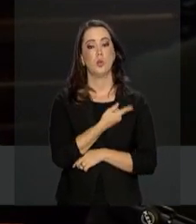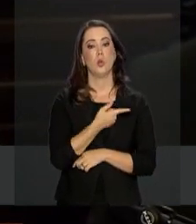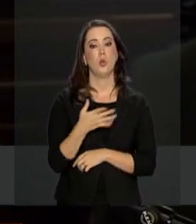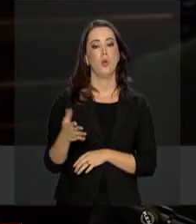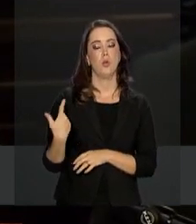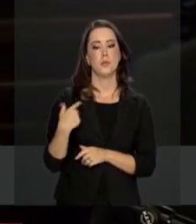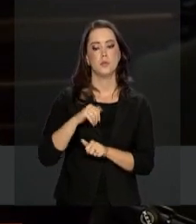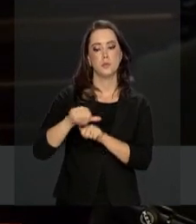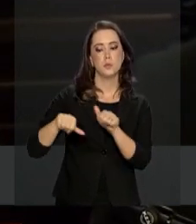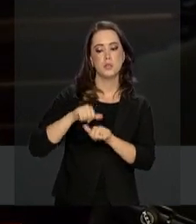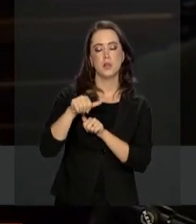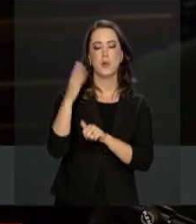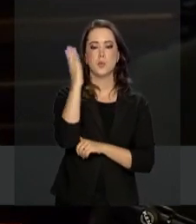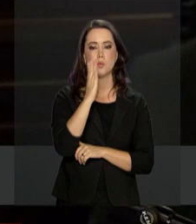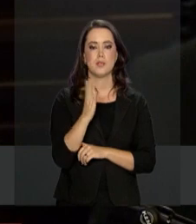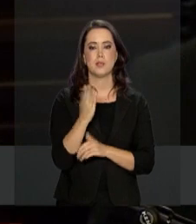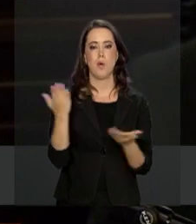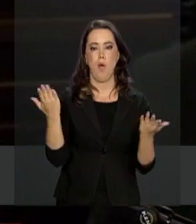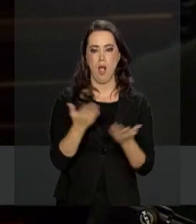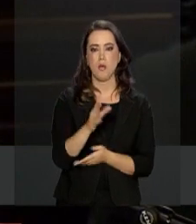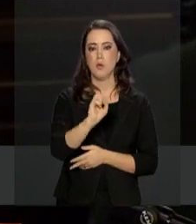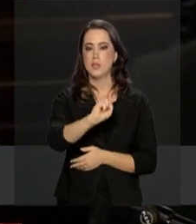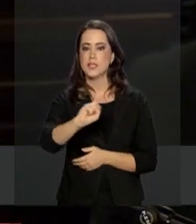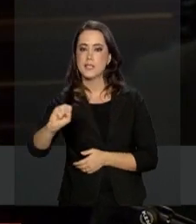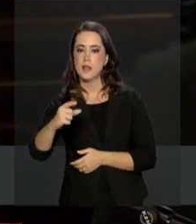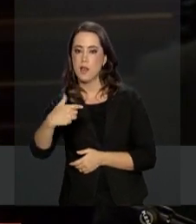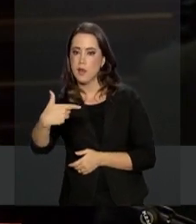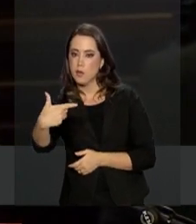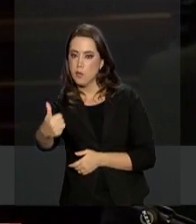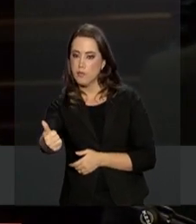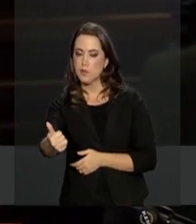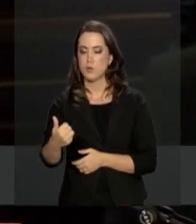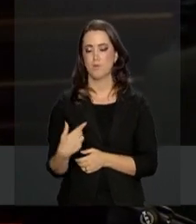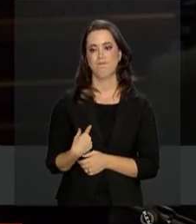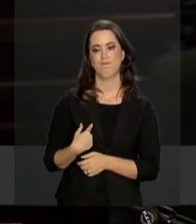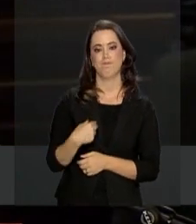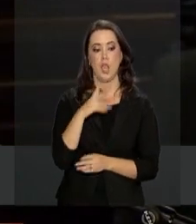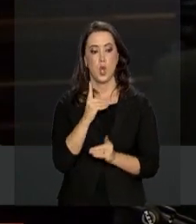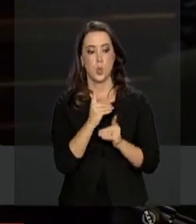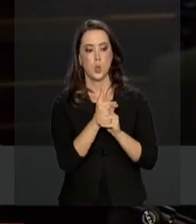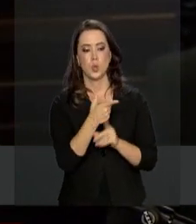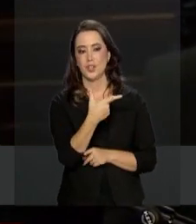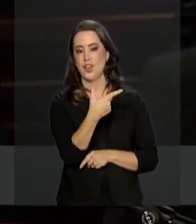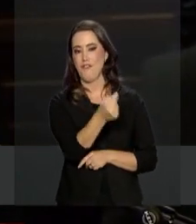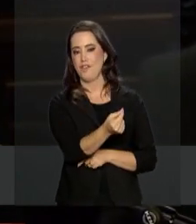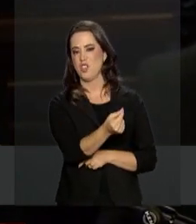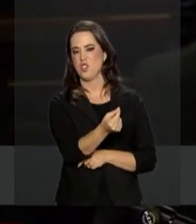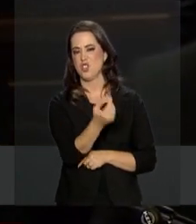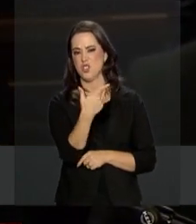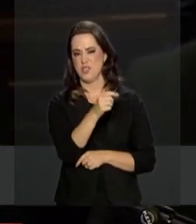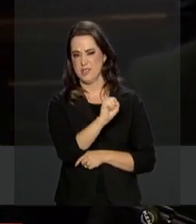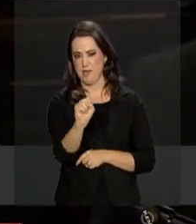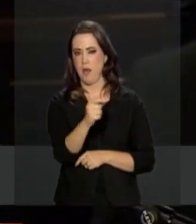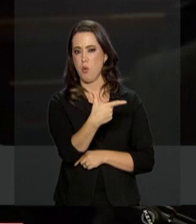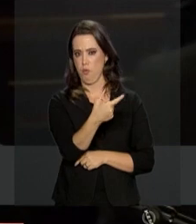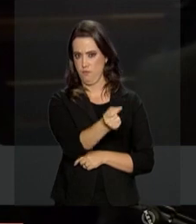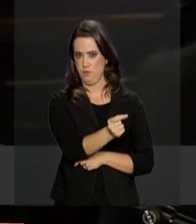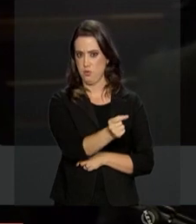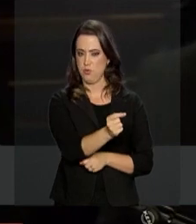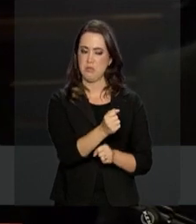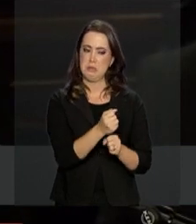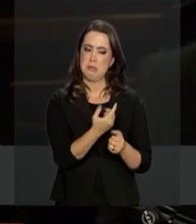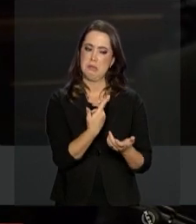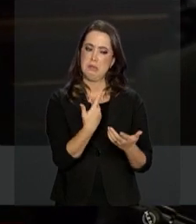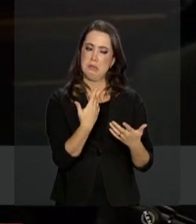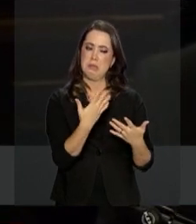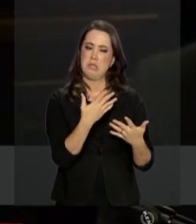o brasil para o século 21 e eu encontrei no século 20 e desgastado desgastado acrescenta um dado ao que o